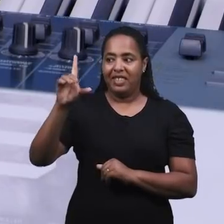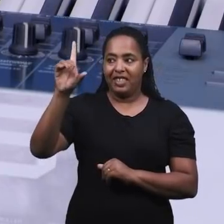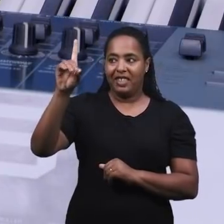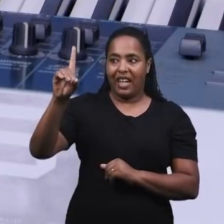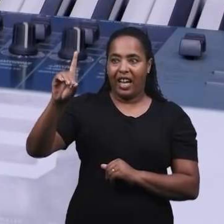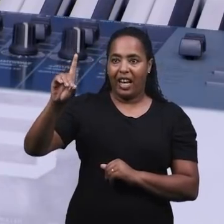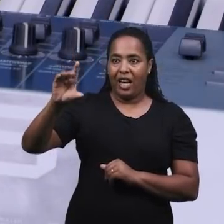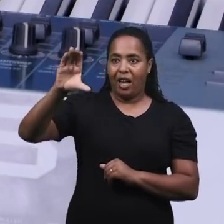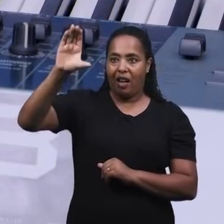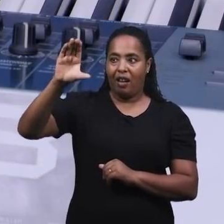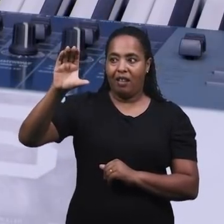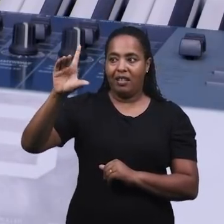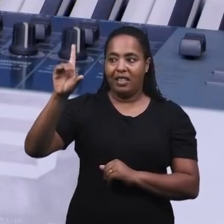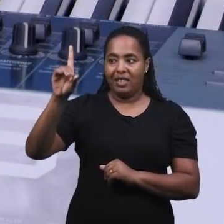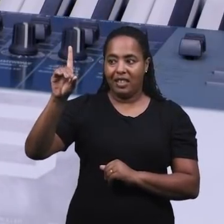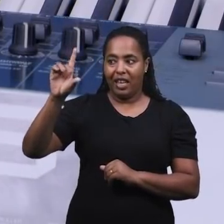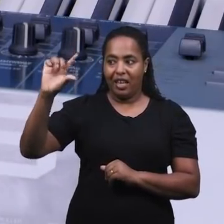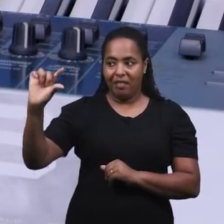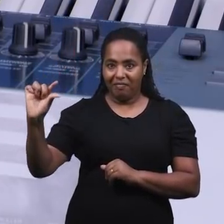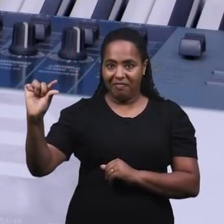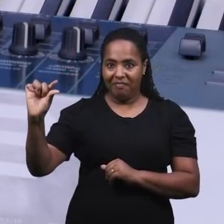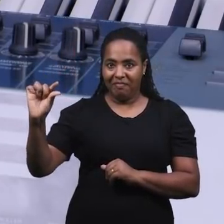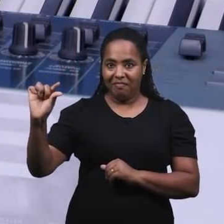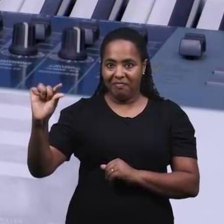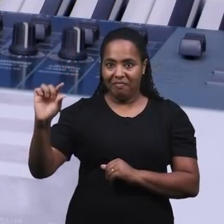B bemol,